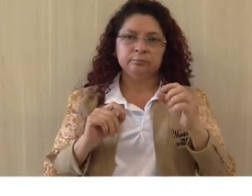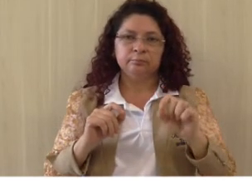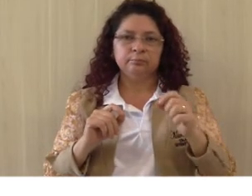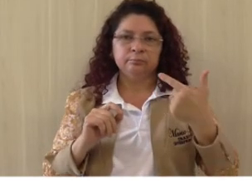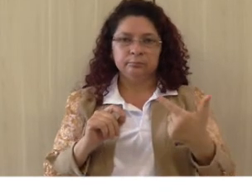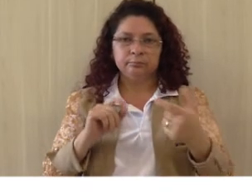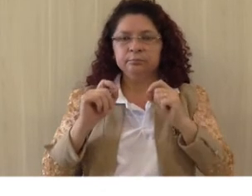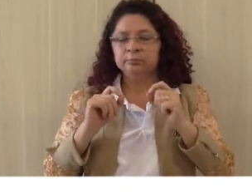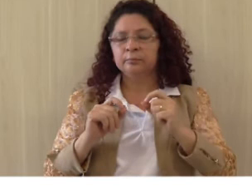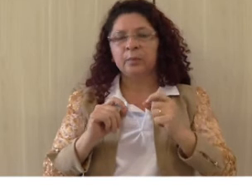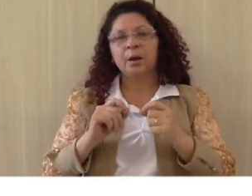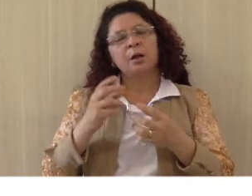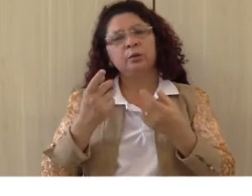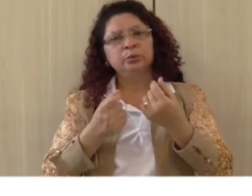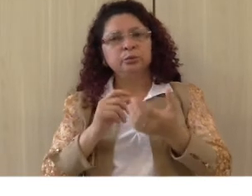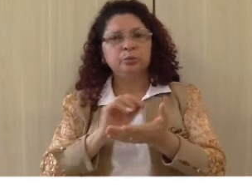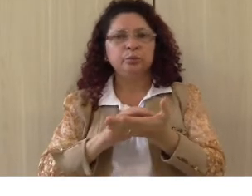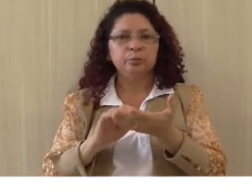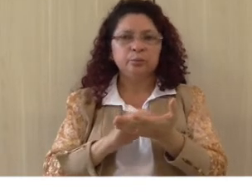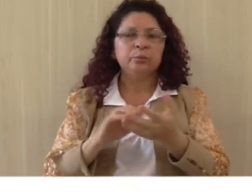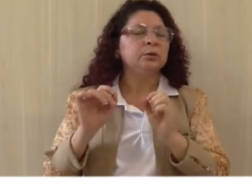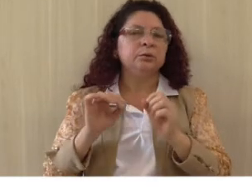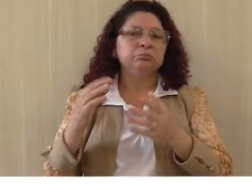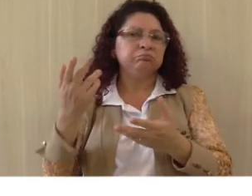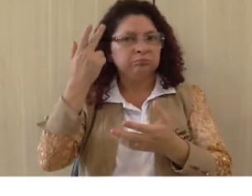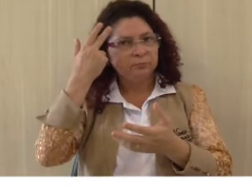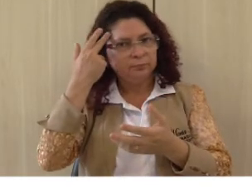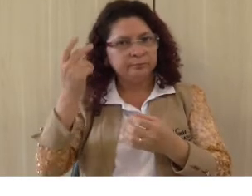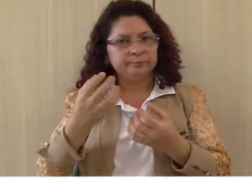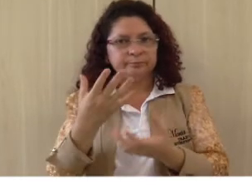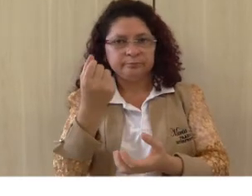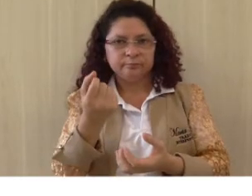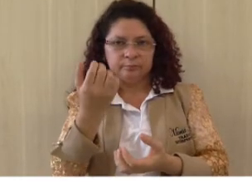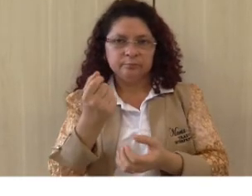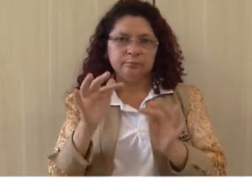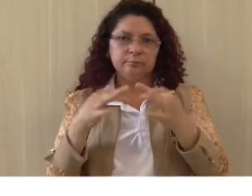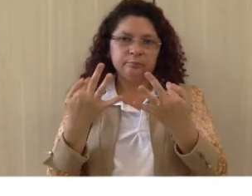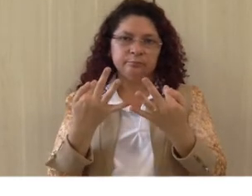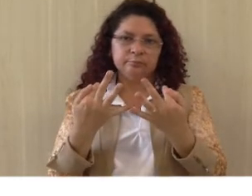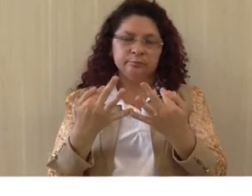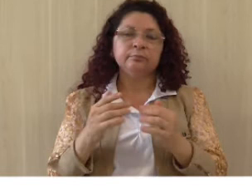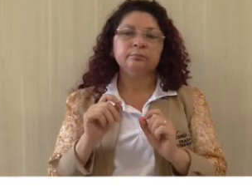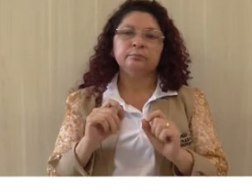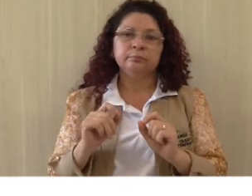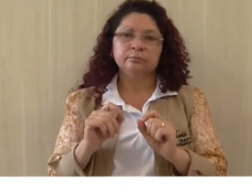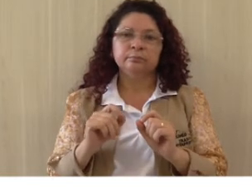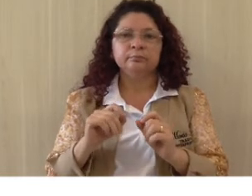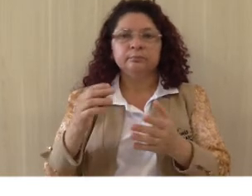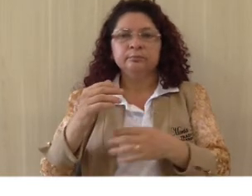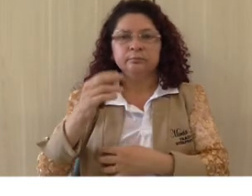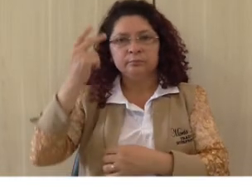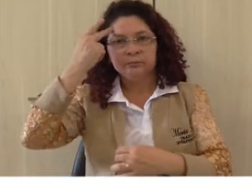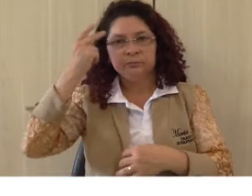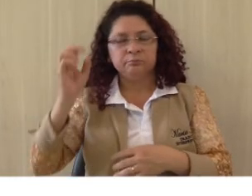5.4.2, serão computados os rendimentos de qualquer natureza recebidos pelas pessoas da família, a título regular